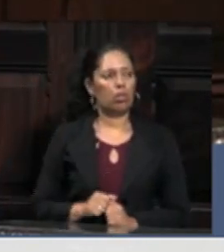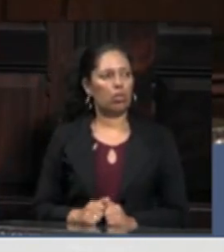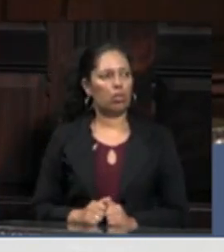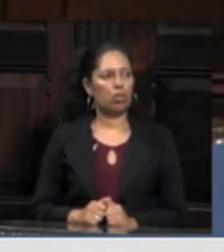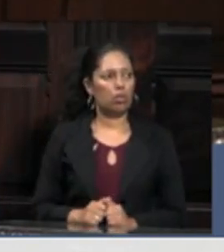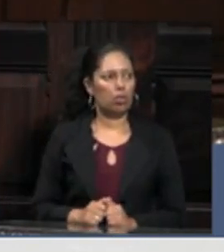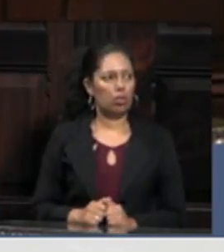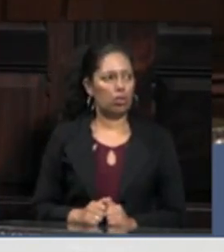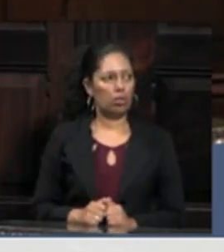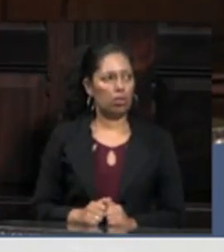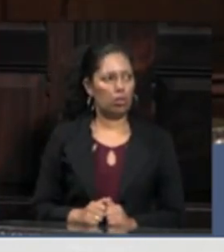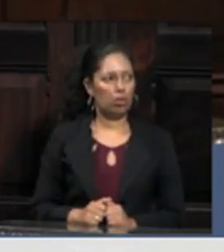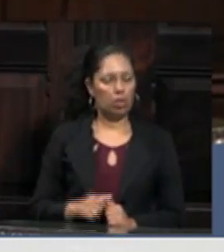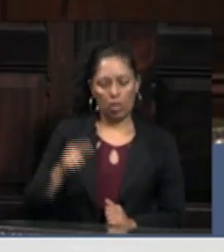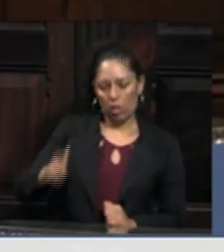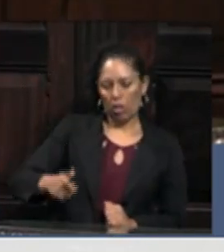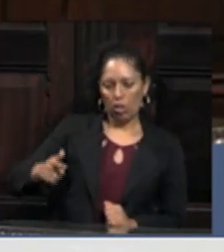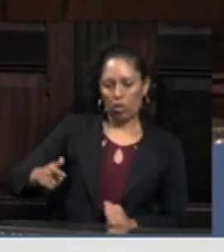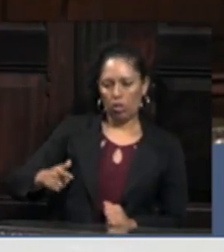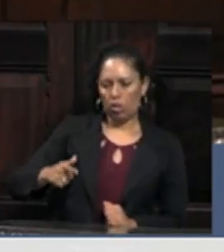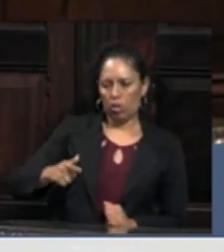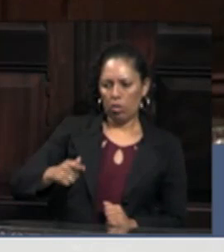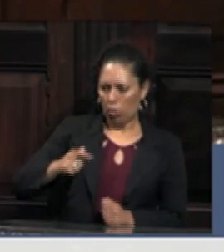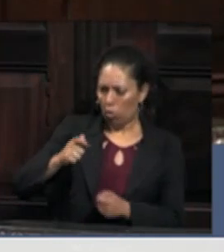a fazenda pública, a cobrança,